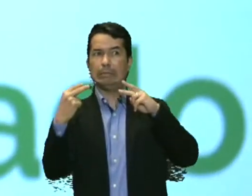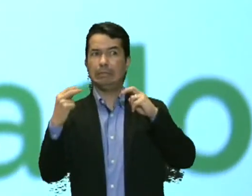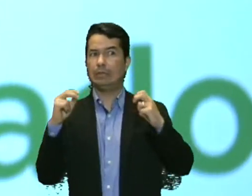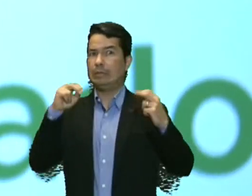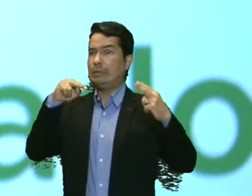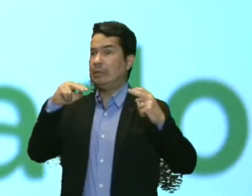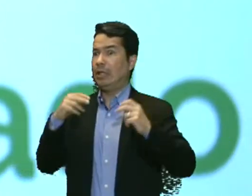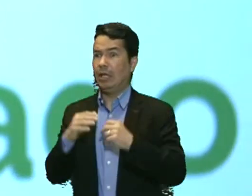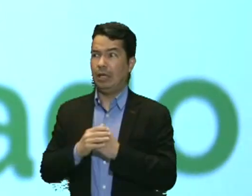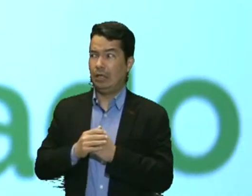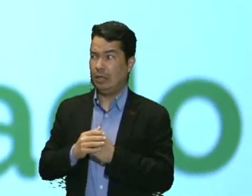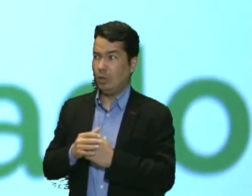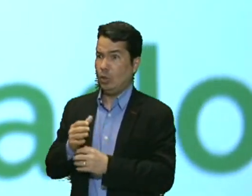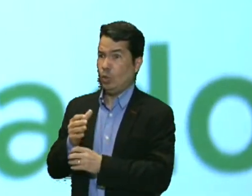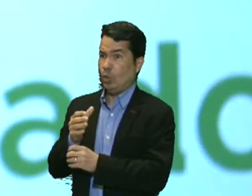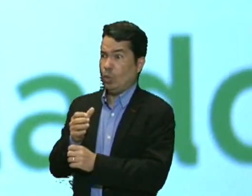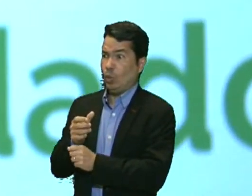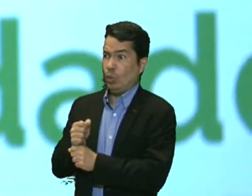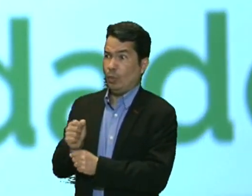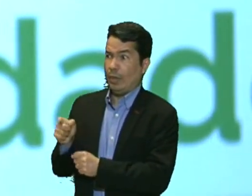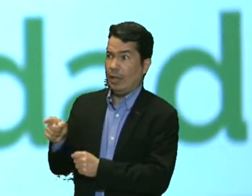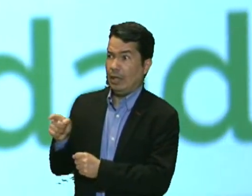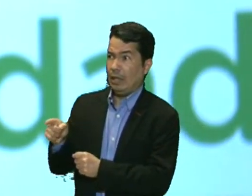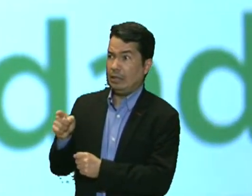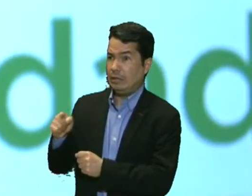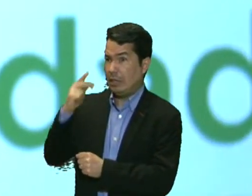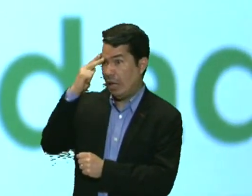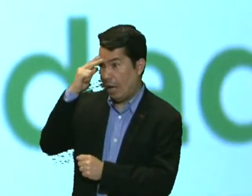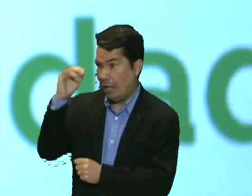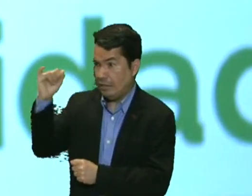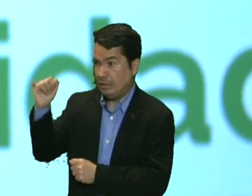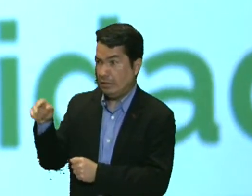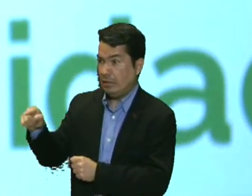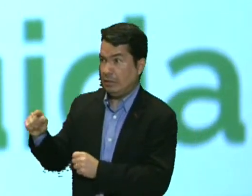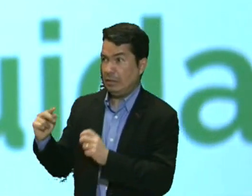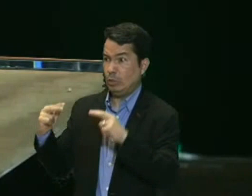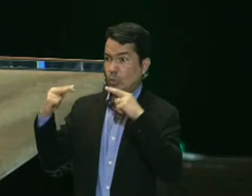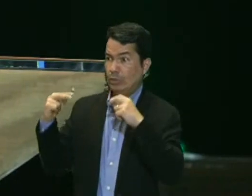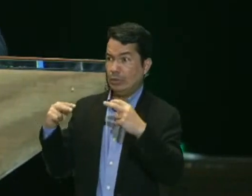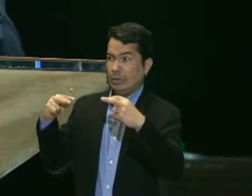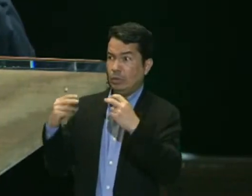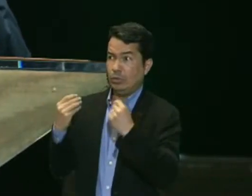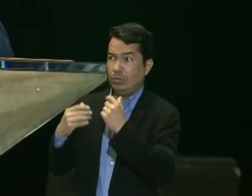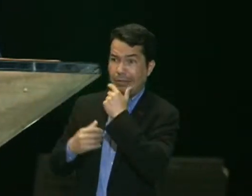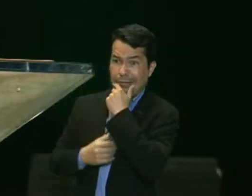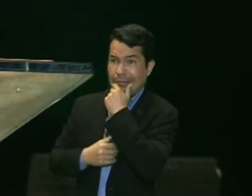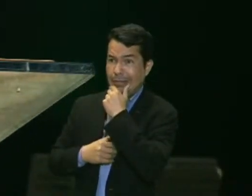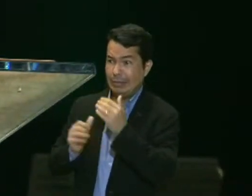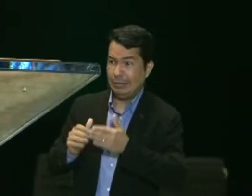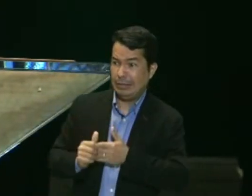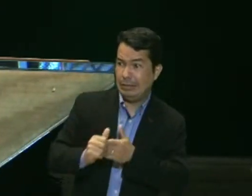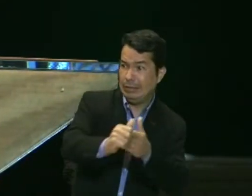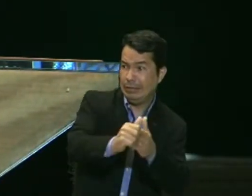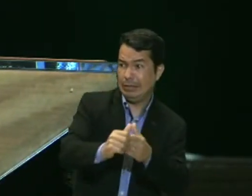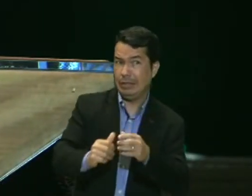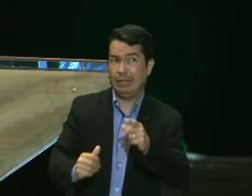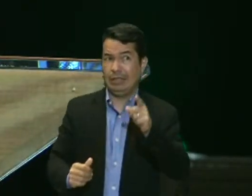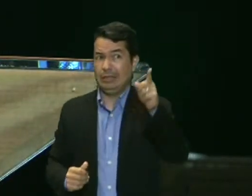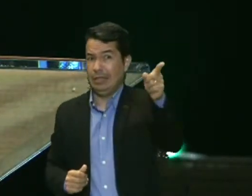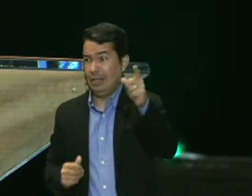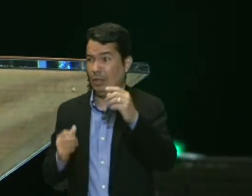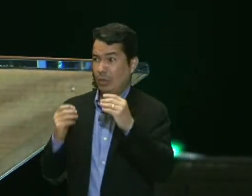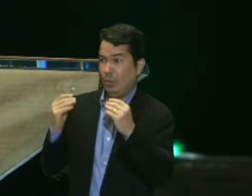é que nós vamos confiar que esse motorista, que era um dos que tinha nos sequestrado, realmente vai nos levar para onde